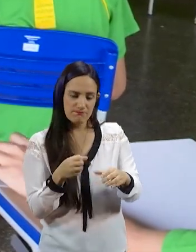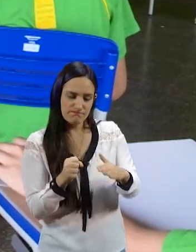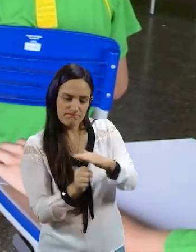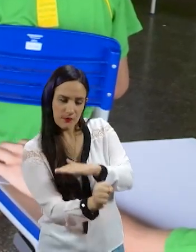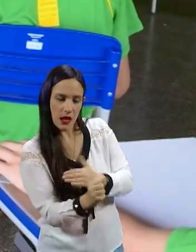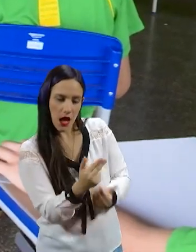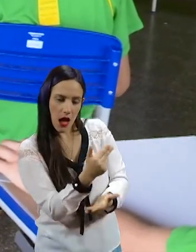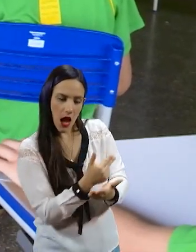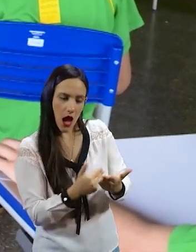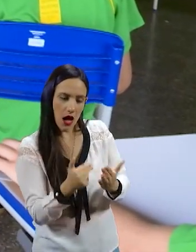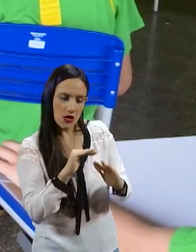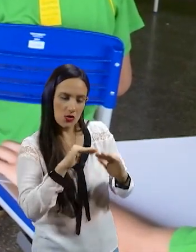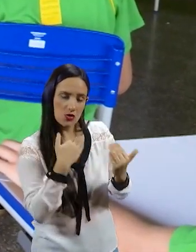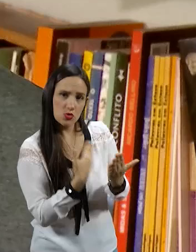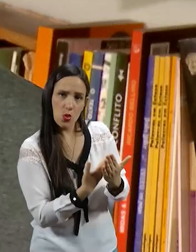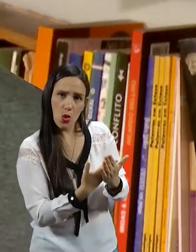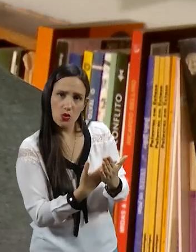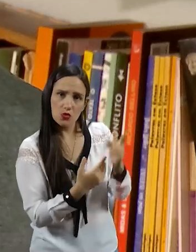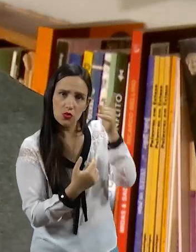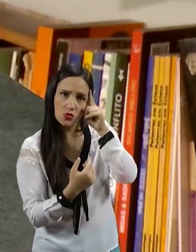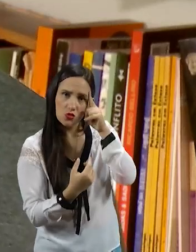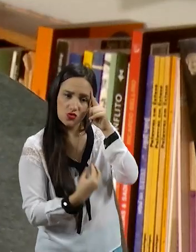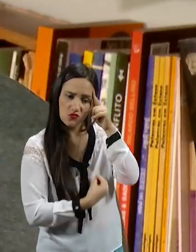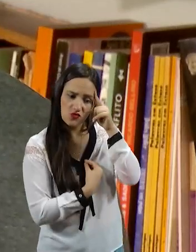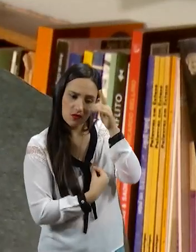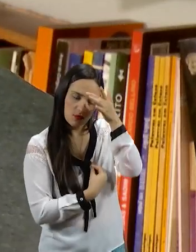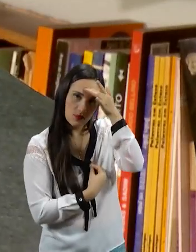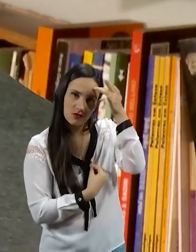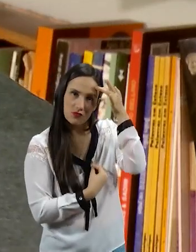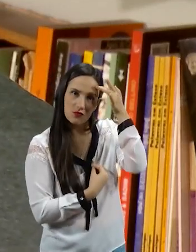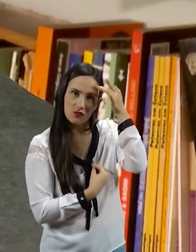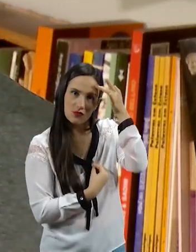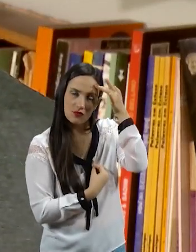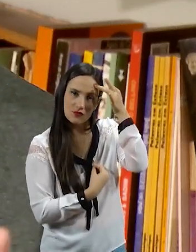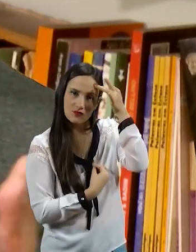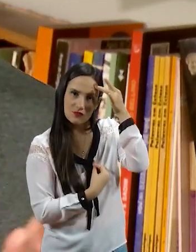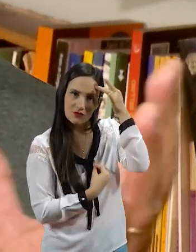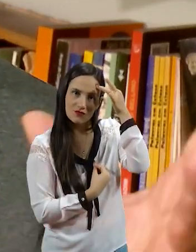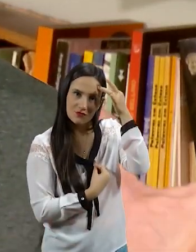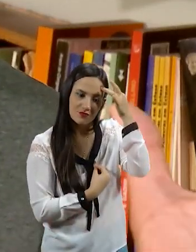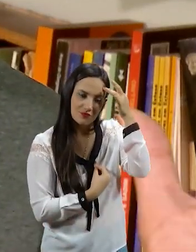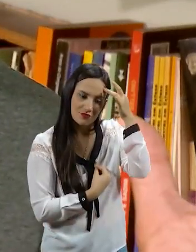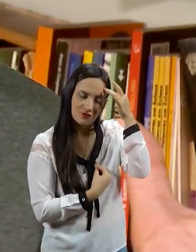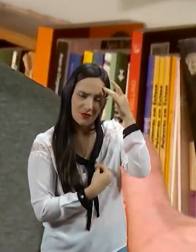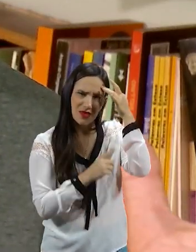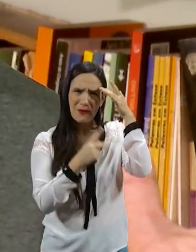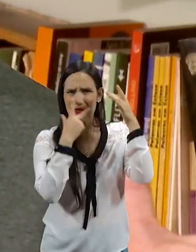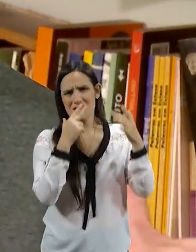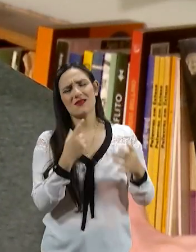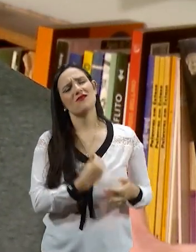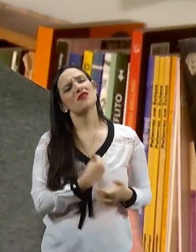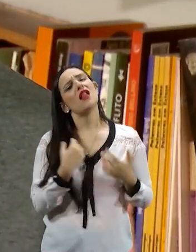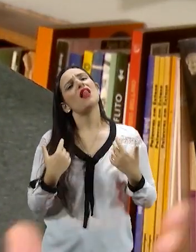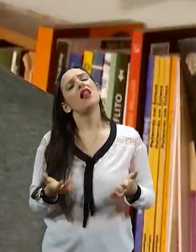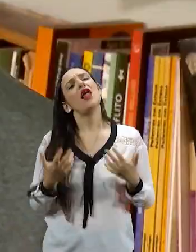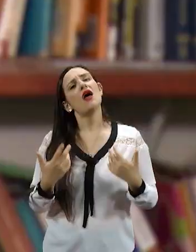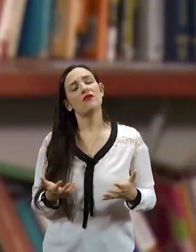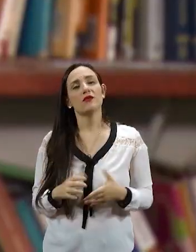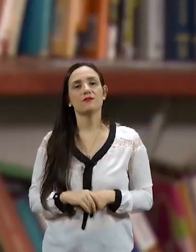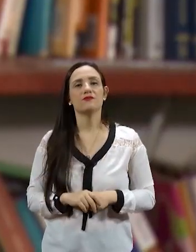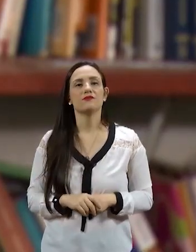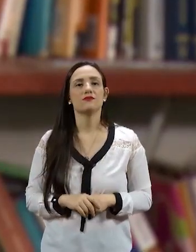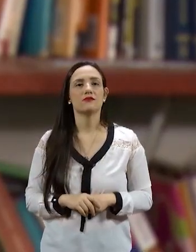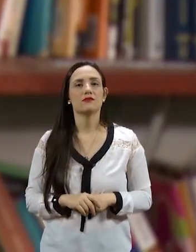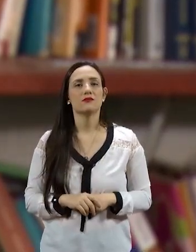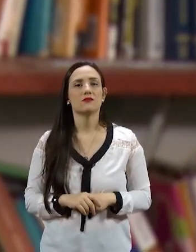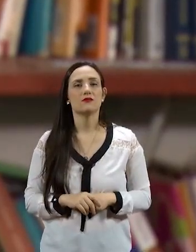insere a arte no ambiente escolar, no cotidiano das pessoas, você acaba contribuindo de uma maneira mais leve para a vida, né? Como